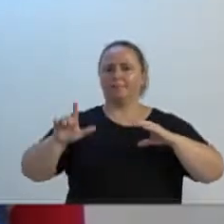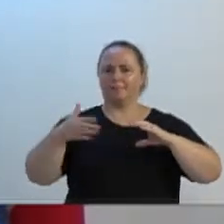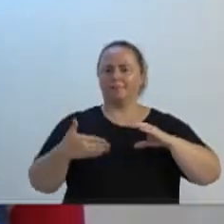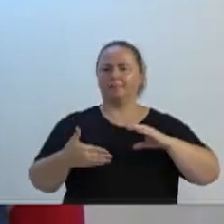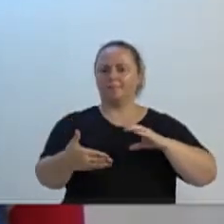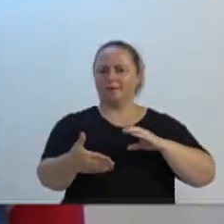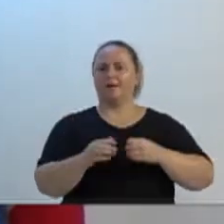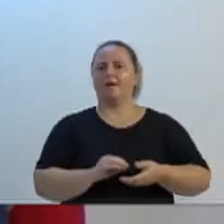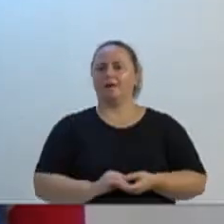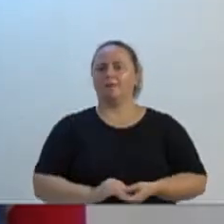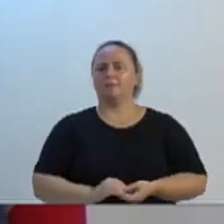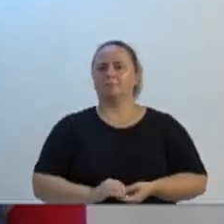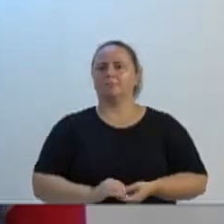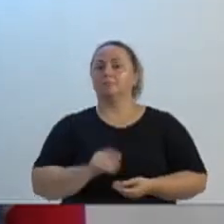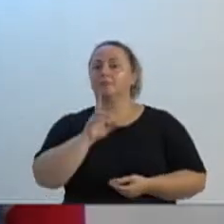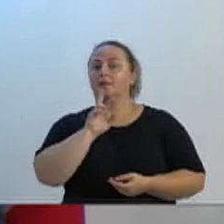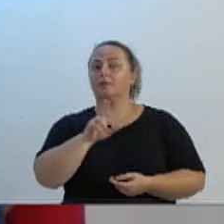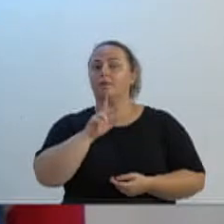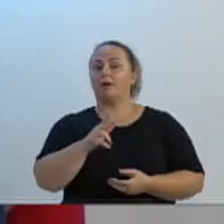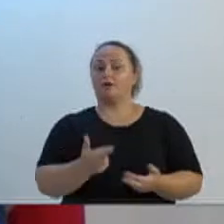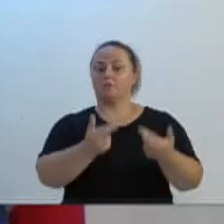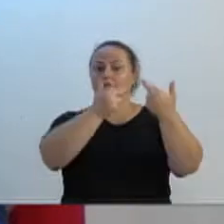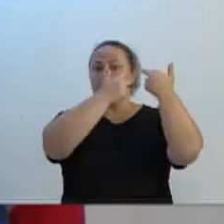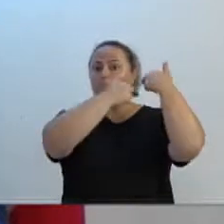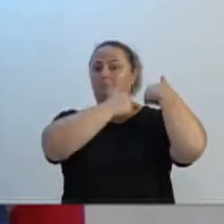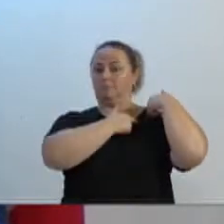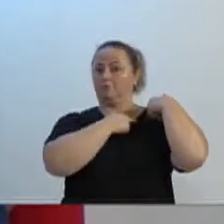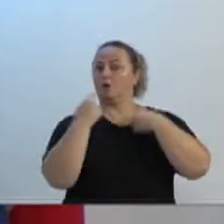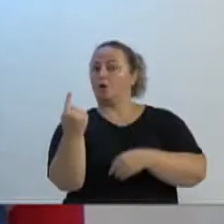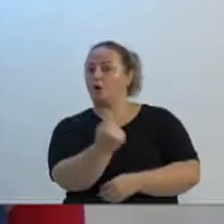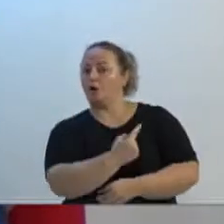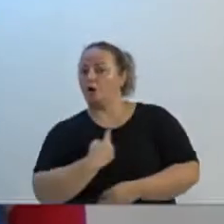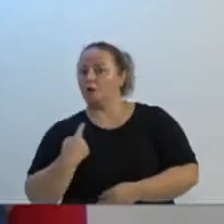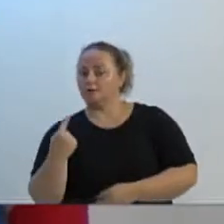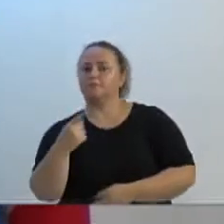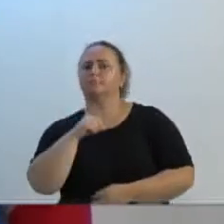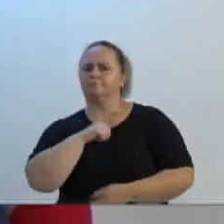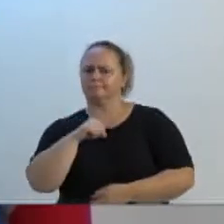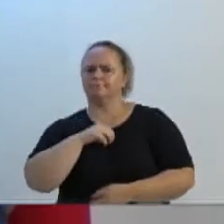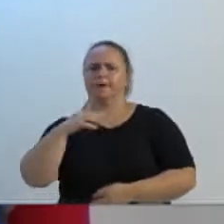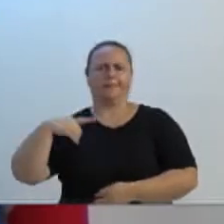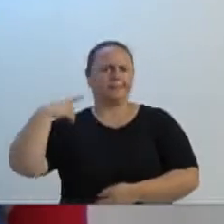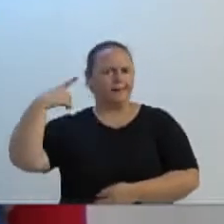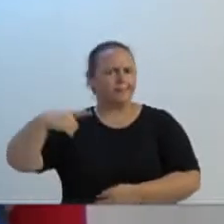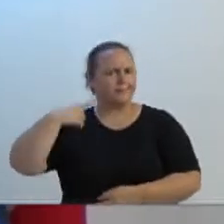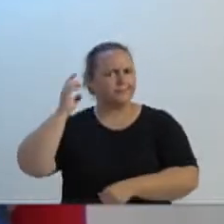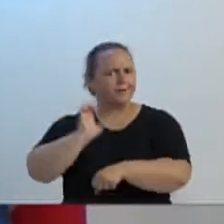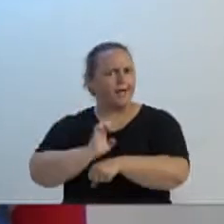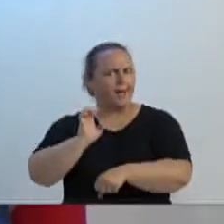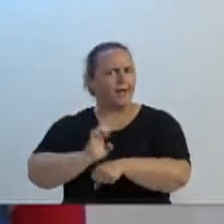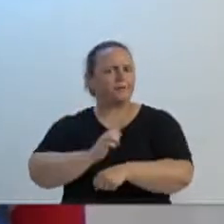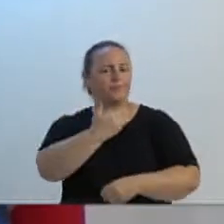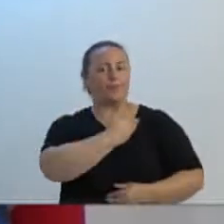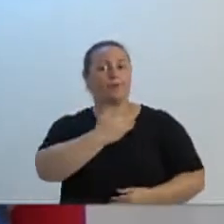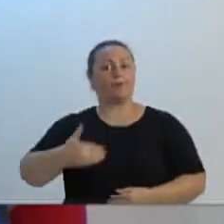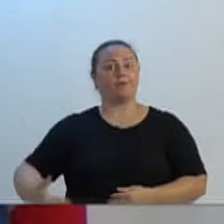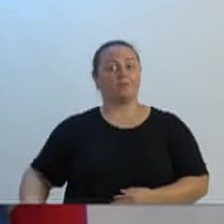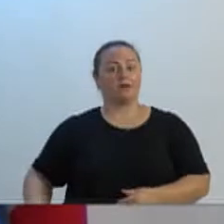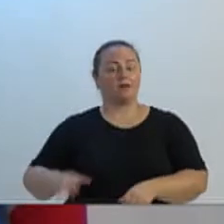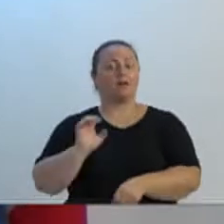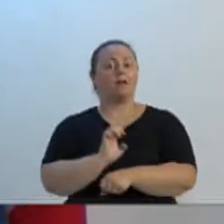já que não é diretamente a nossa responsabilidade? Nós temos deputados estaduais, nós temos o governador, nós temos o governo do